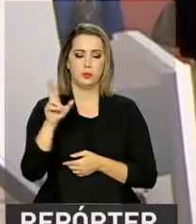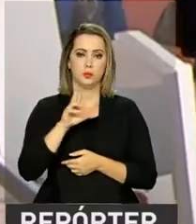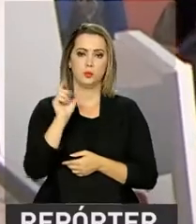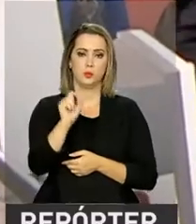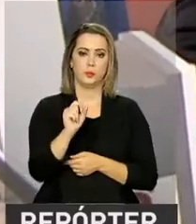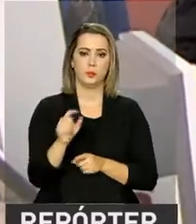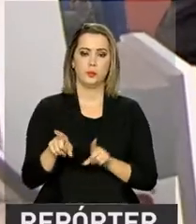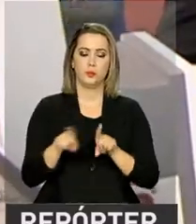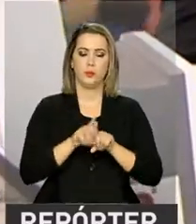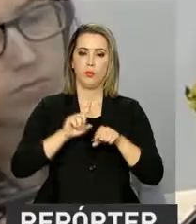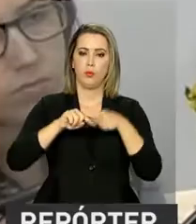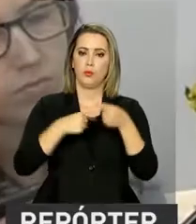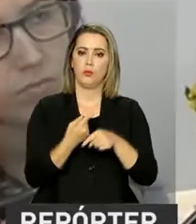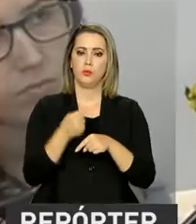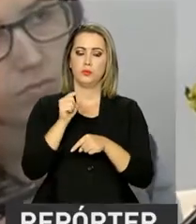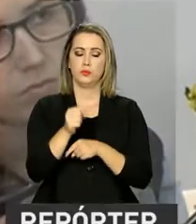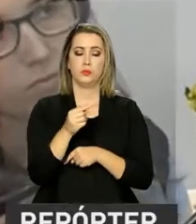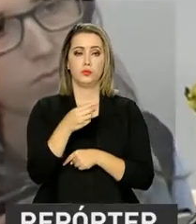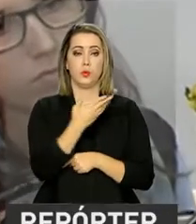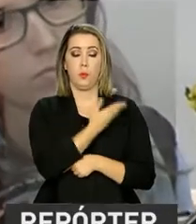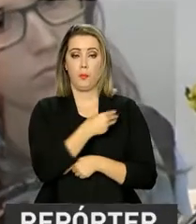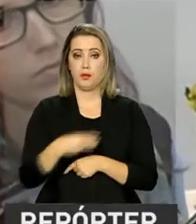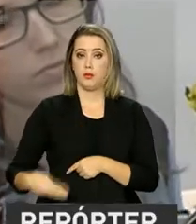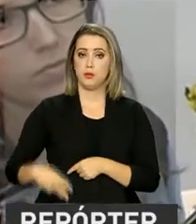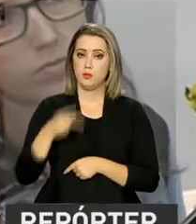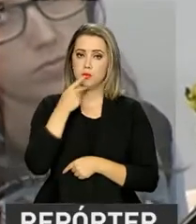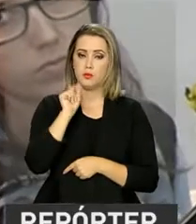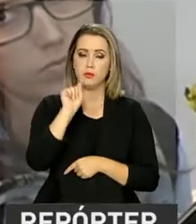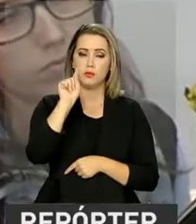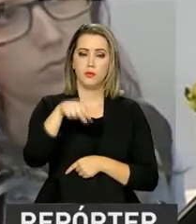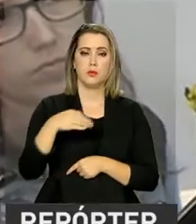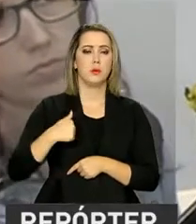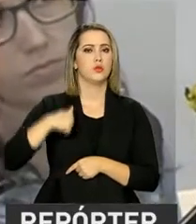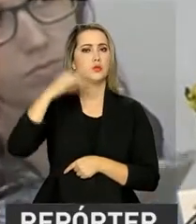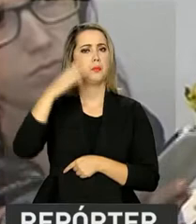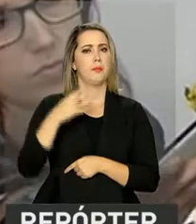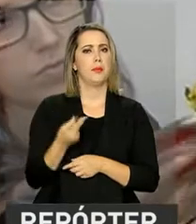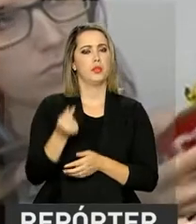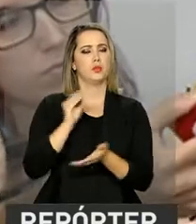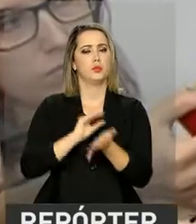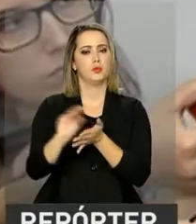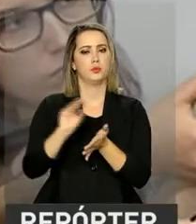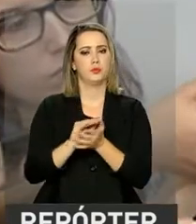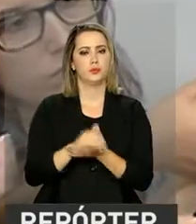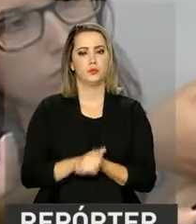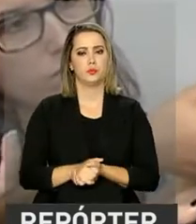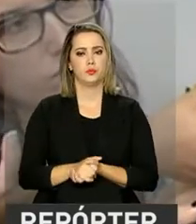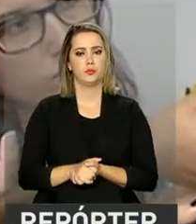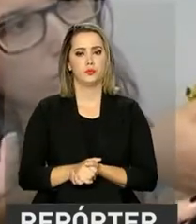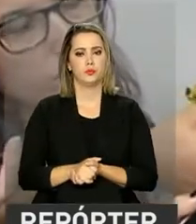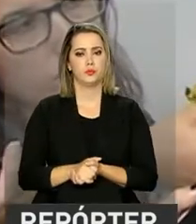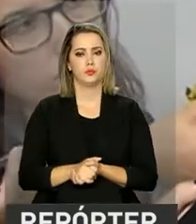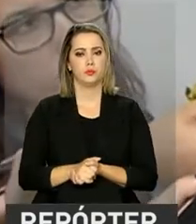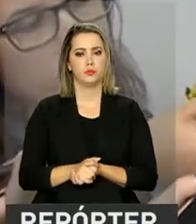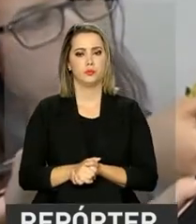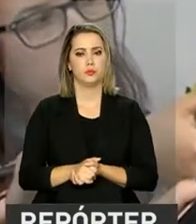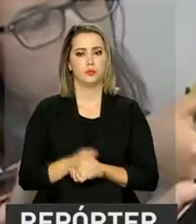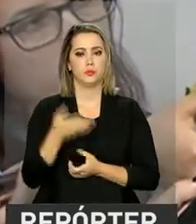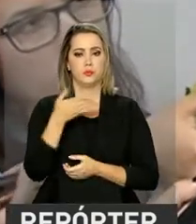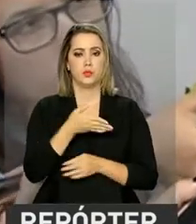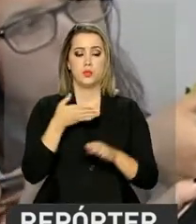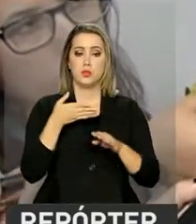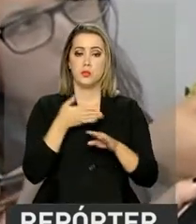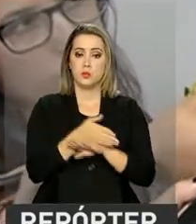R$ 1,7 bilhão. Para o próximo, segundo Ricardo Barros, a previsão é de aumento de recursos. Esse ano está entrando o Hospital